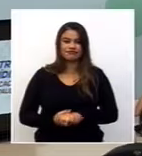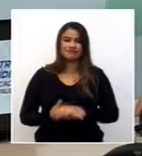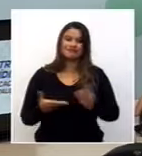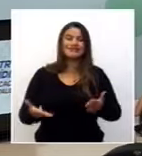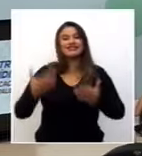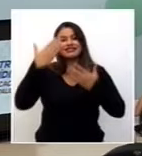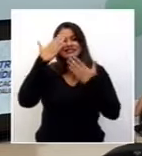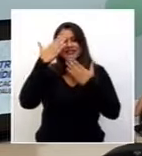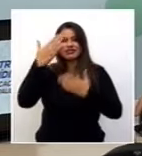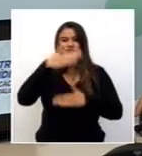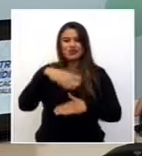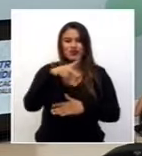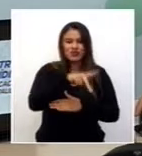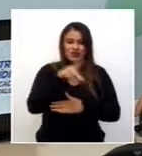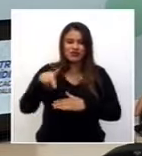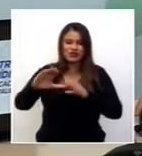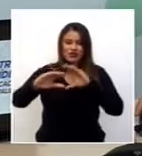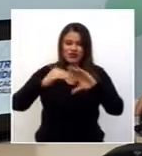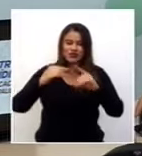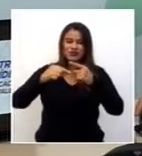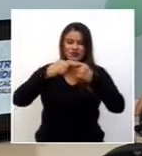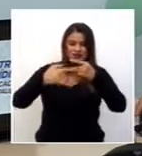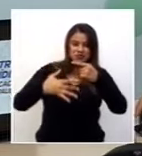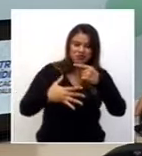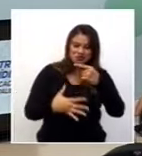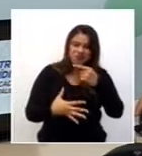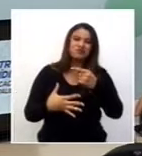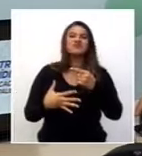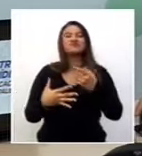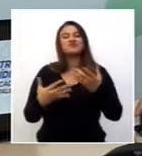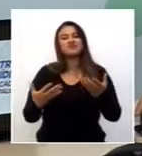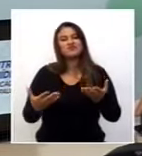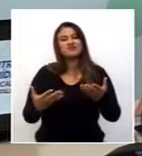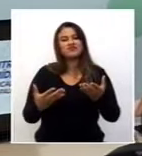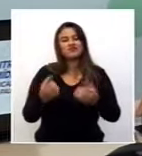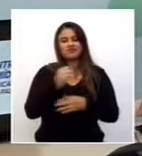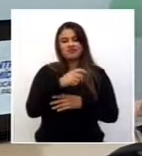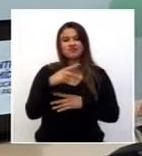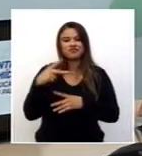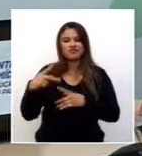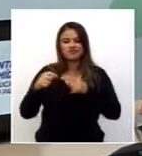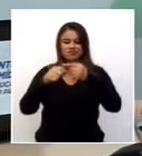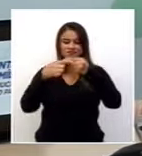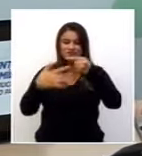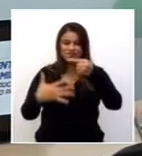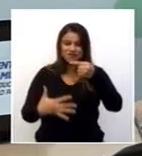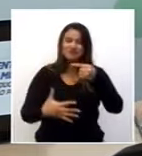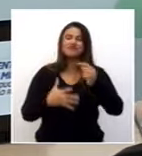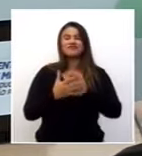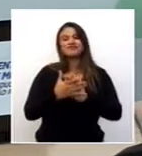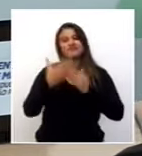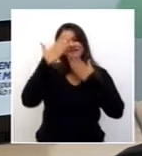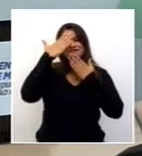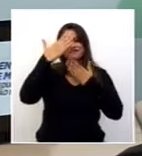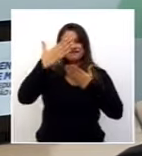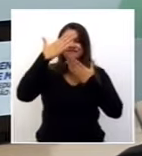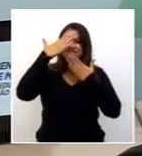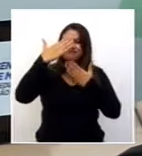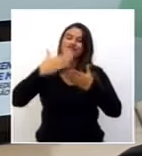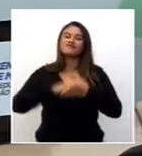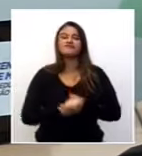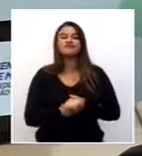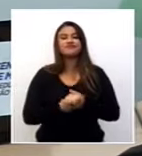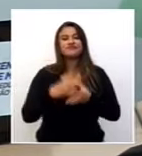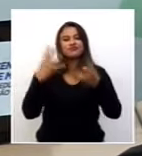Queria agradecer os professores que estão enviando as mensagens para nós aqui pelo aplicativo, né? Bruno, veio